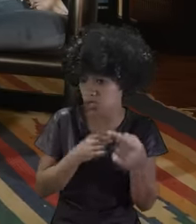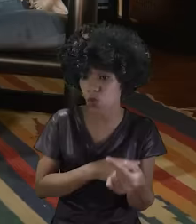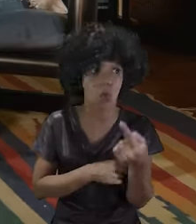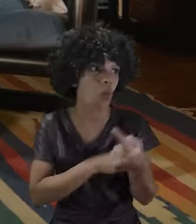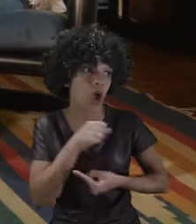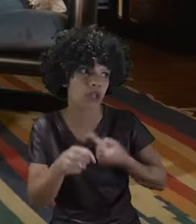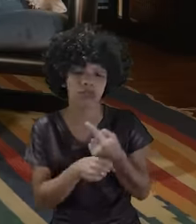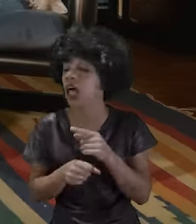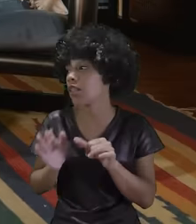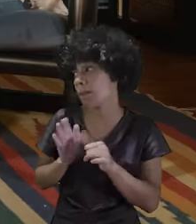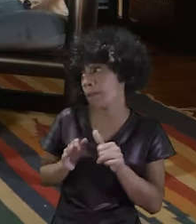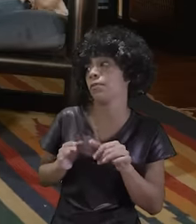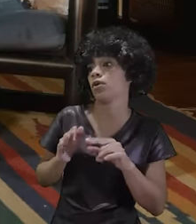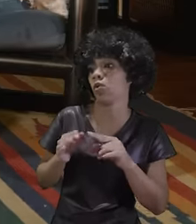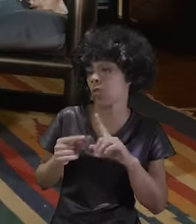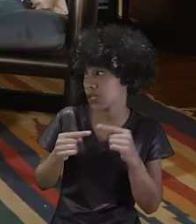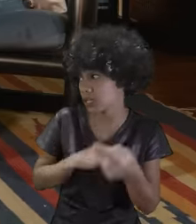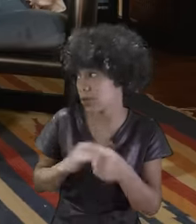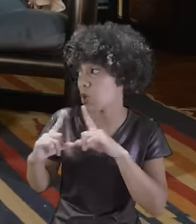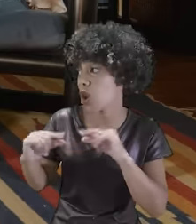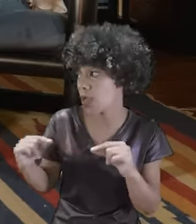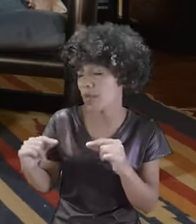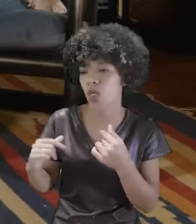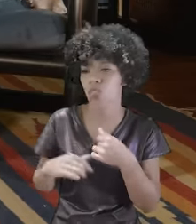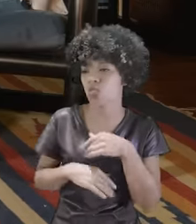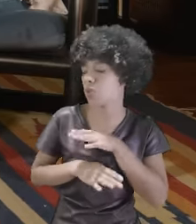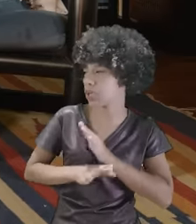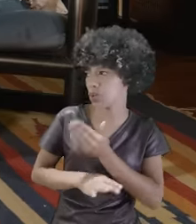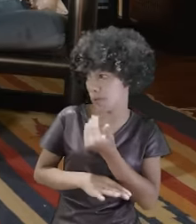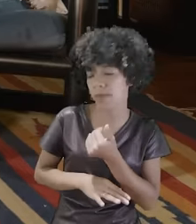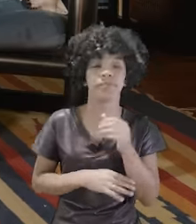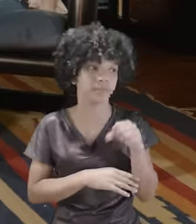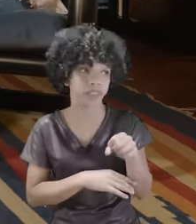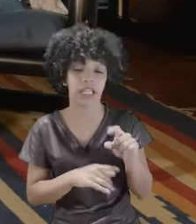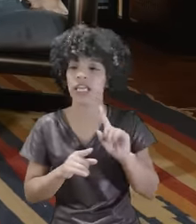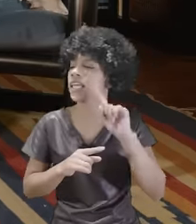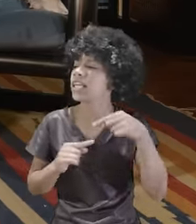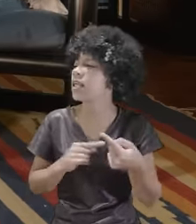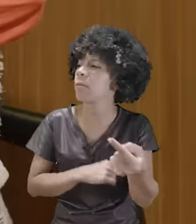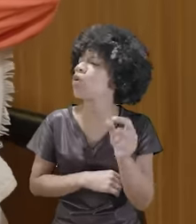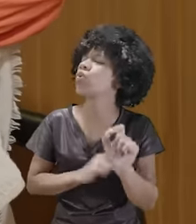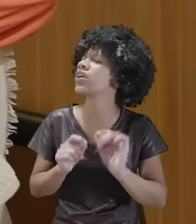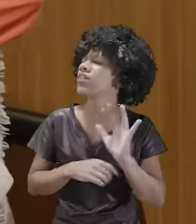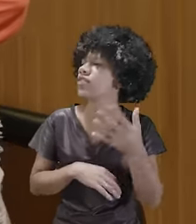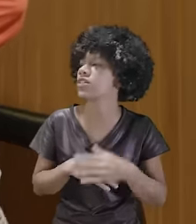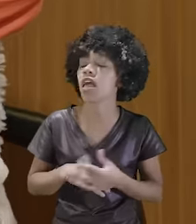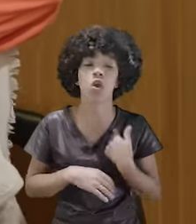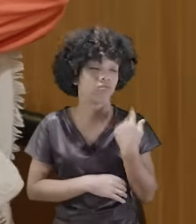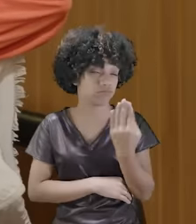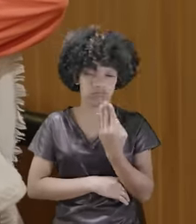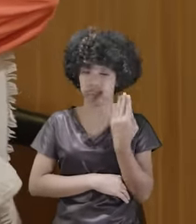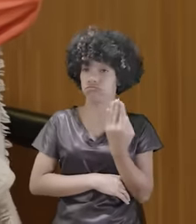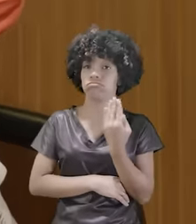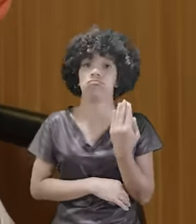semana ou não não não prender uma semana na casa do senhor não come e aí depois essa semana Vocês foram para onde eu passei